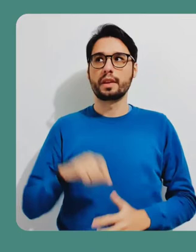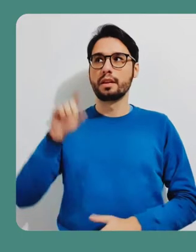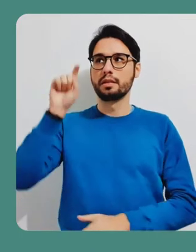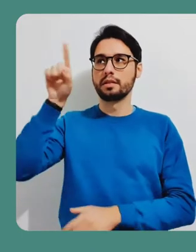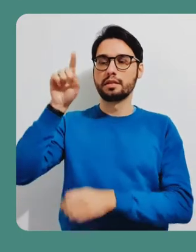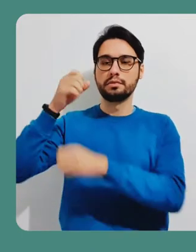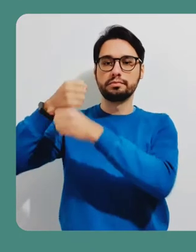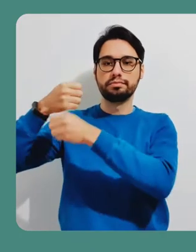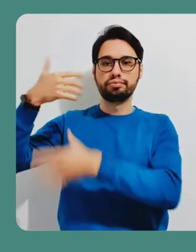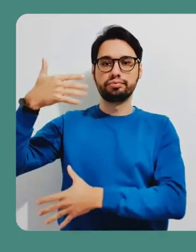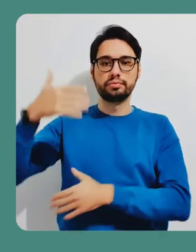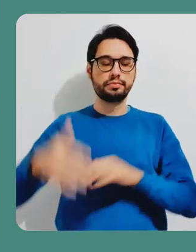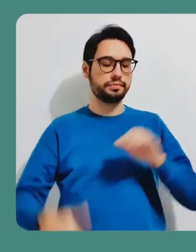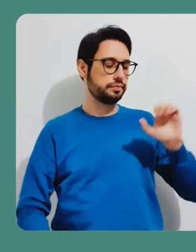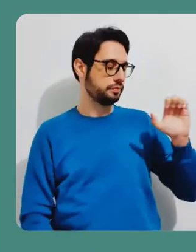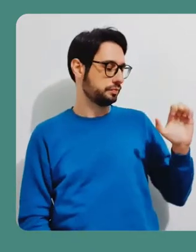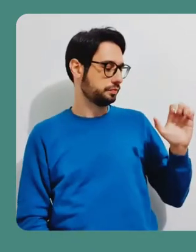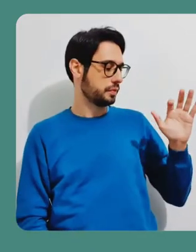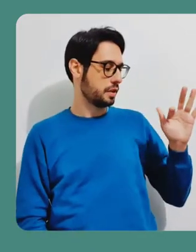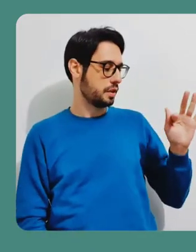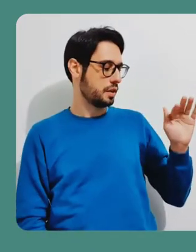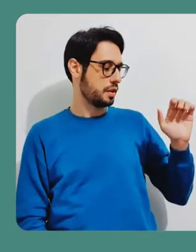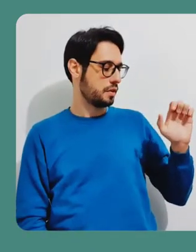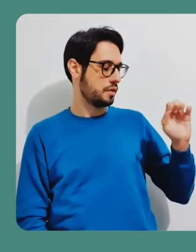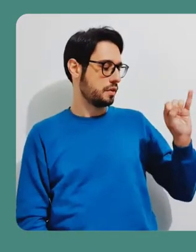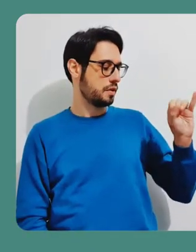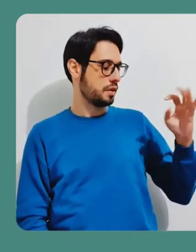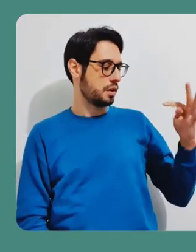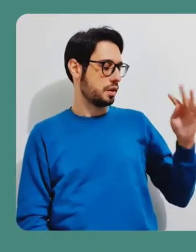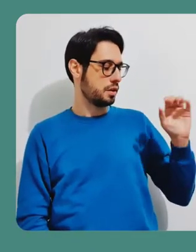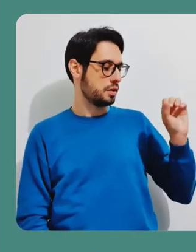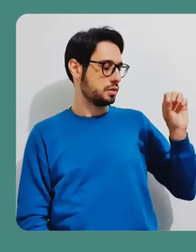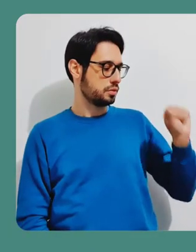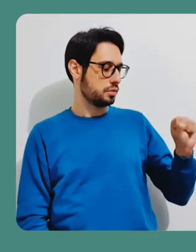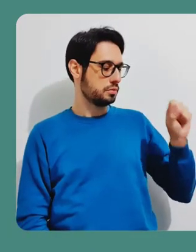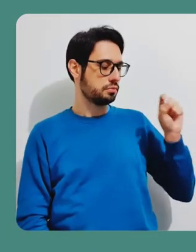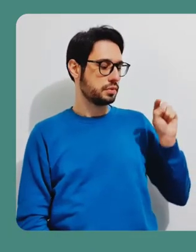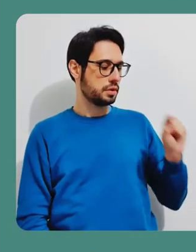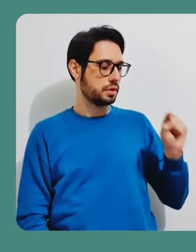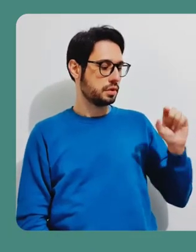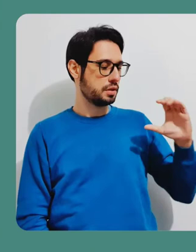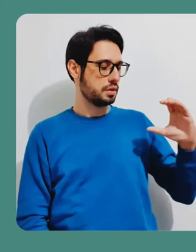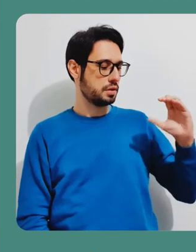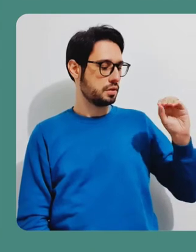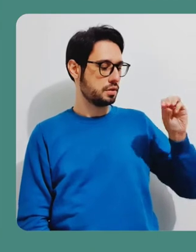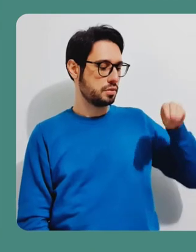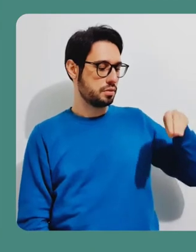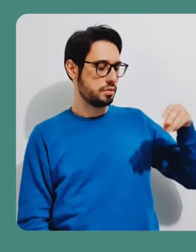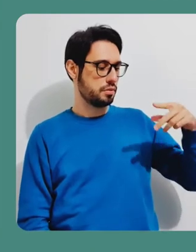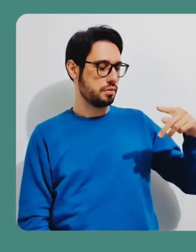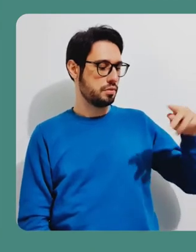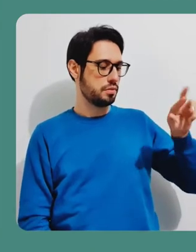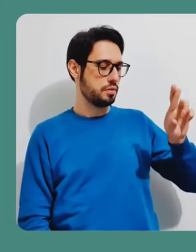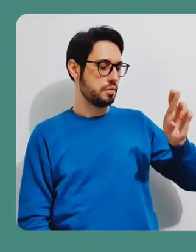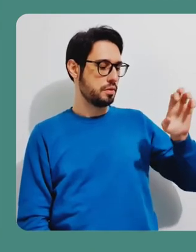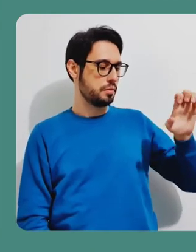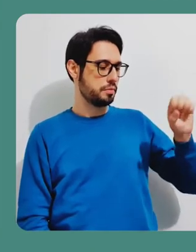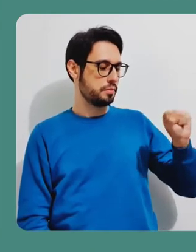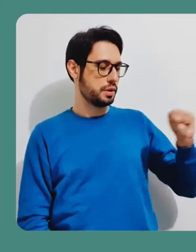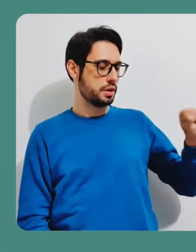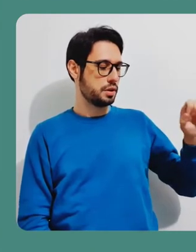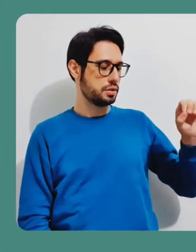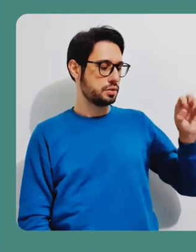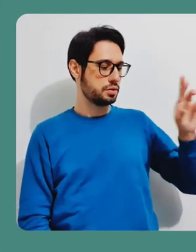sua faixa dando dois cliques em cima dela e vá até o menu efeitos e em